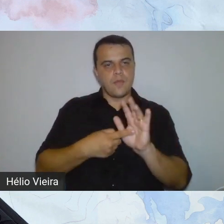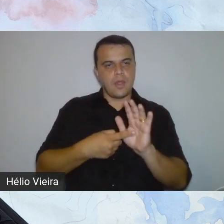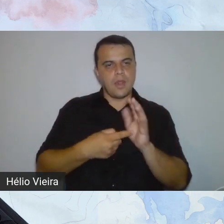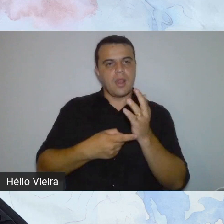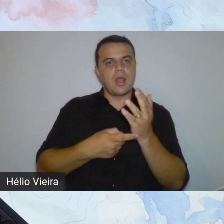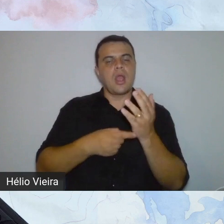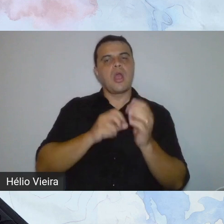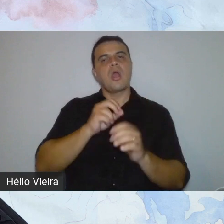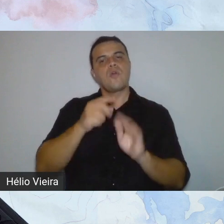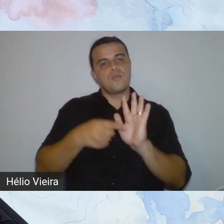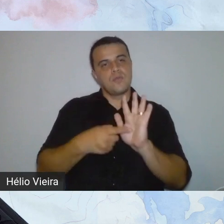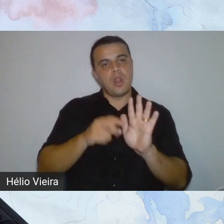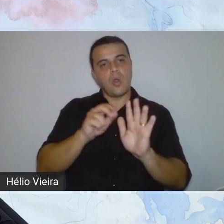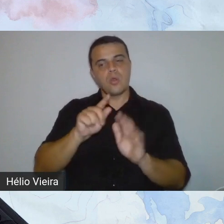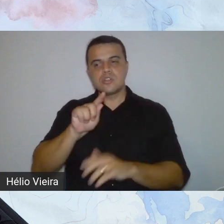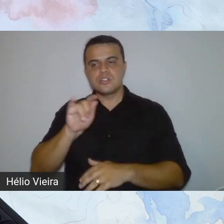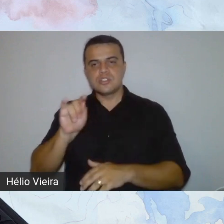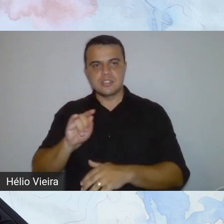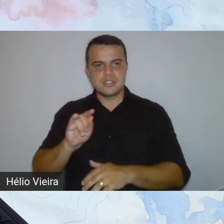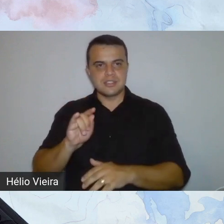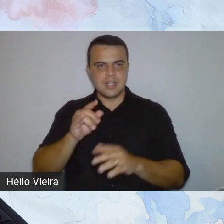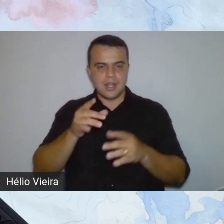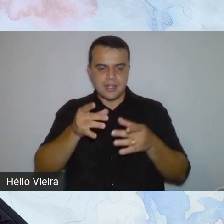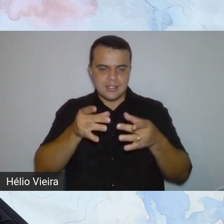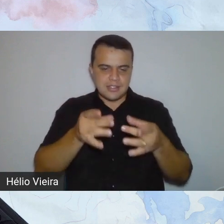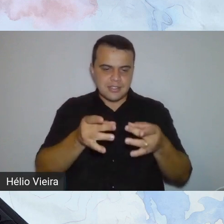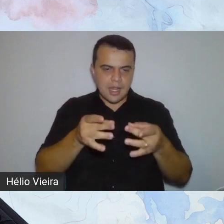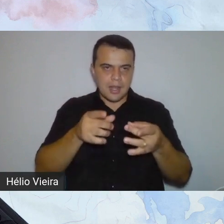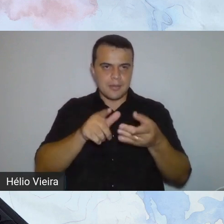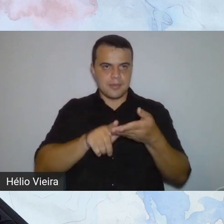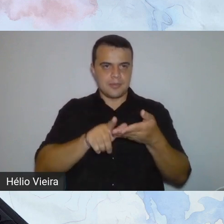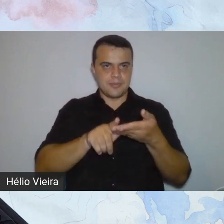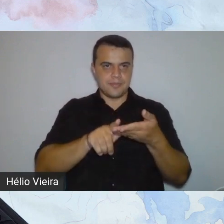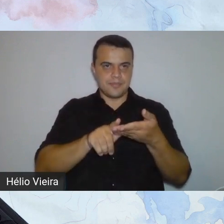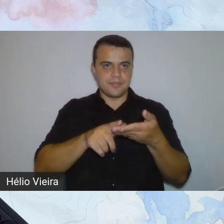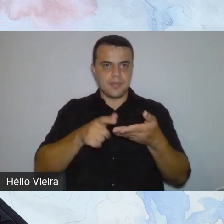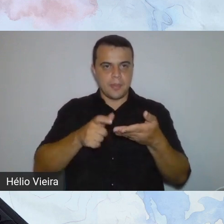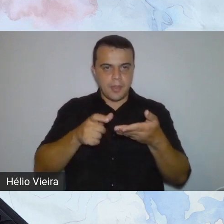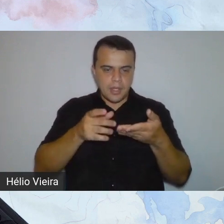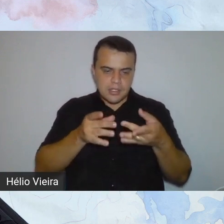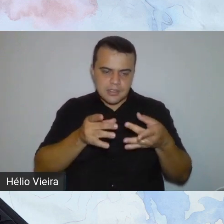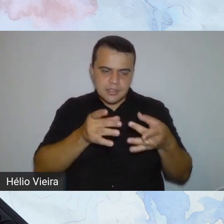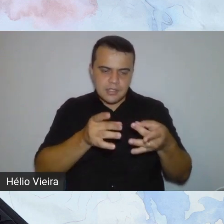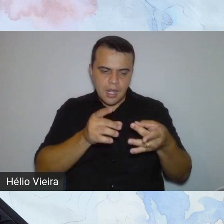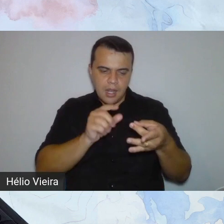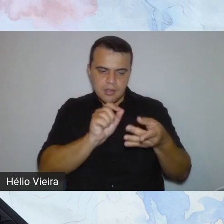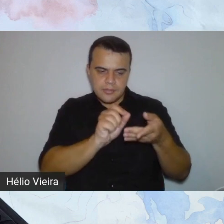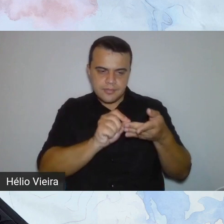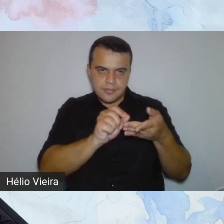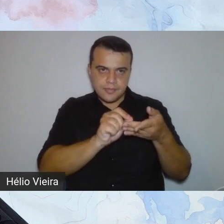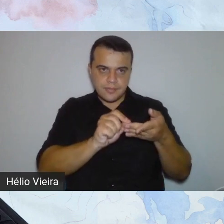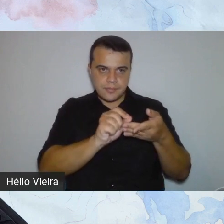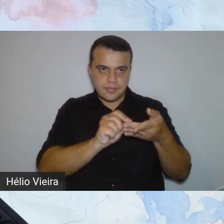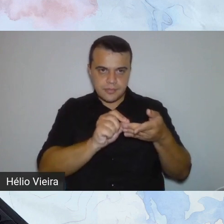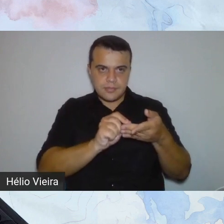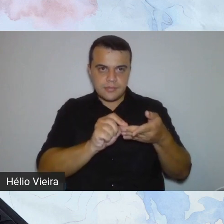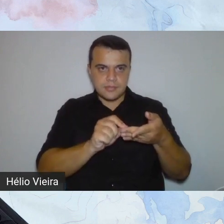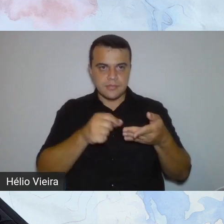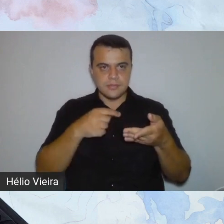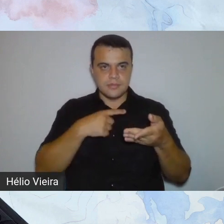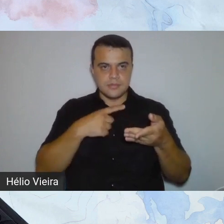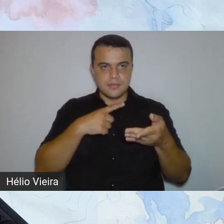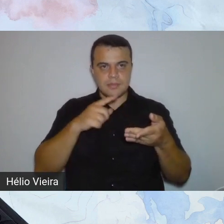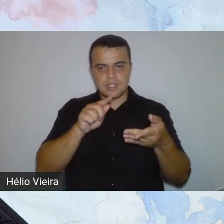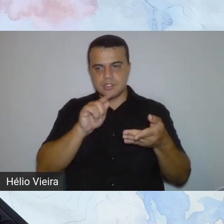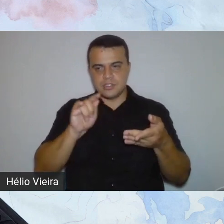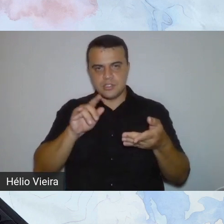de cera. O giz de cera, ele sela o papel por causa da cera. Então, onde o giz de cera você inserir o giz de